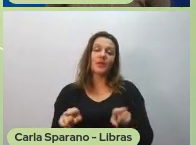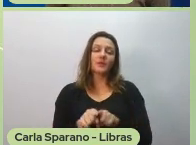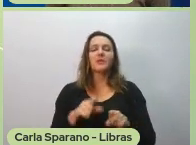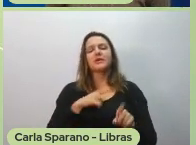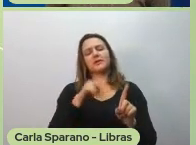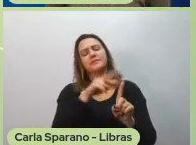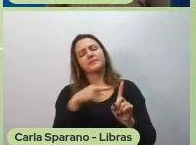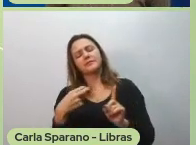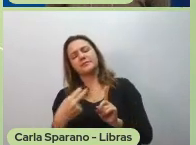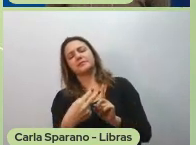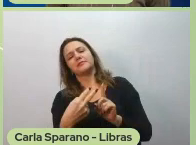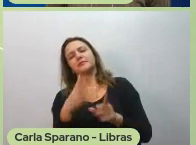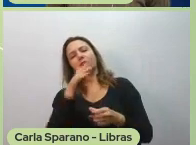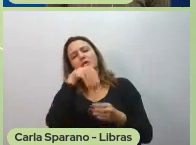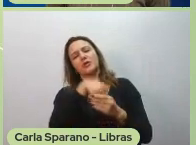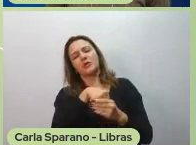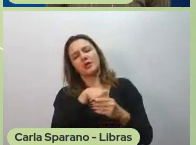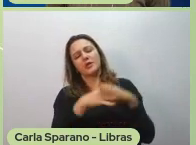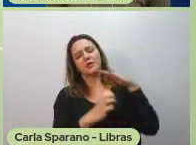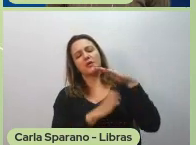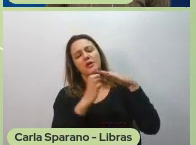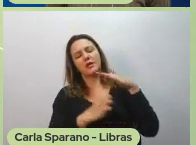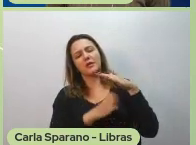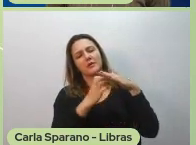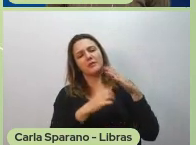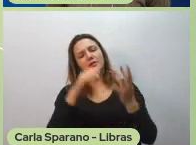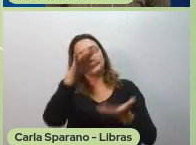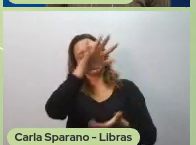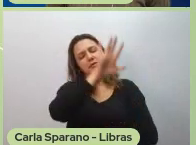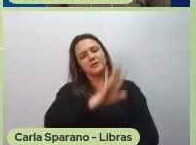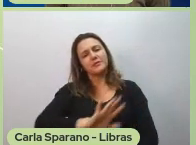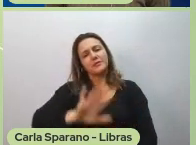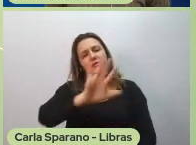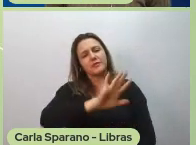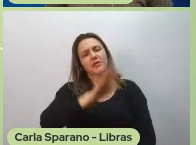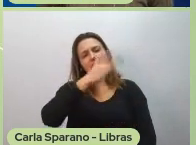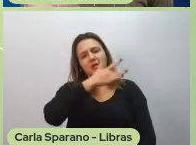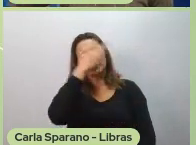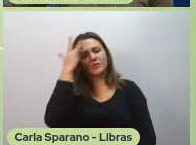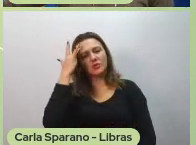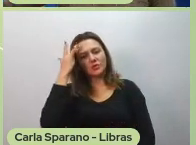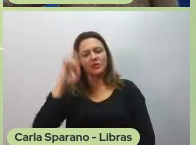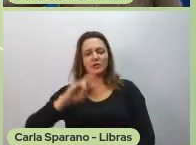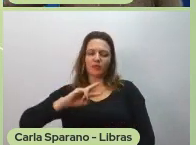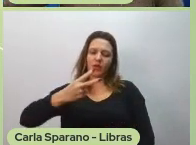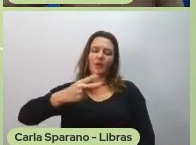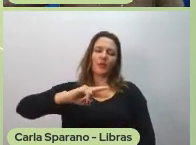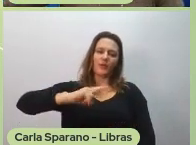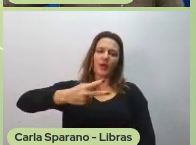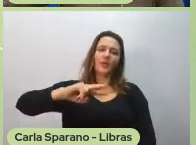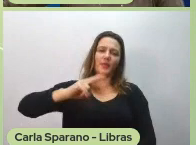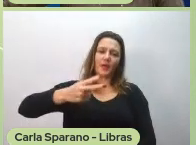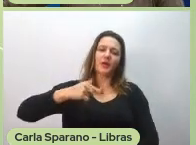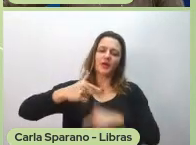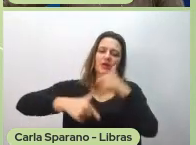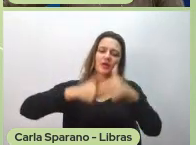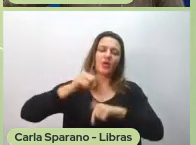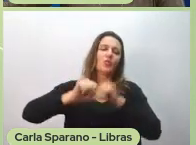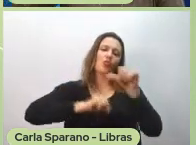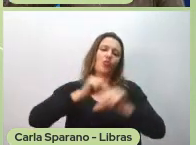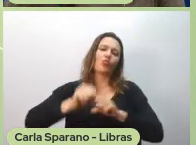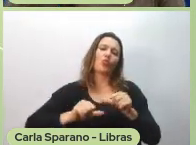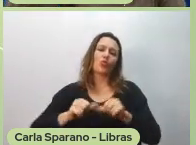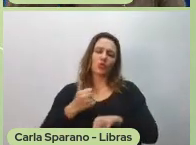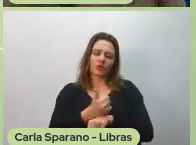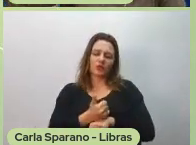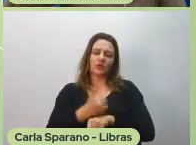para dentro do nosso ecossistema e possibilitar pessoas que façam a migração para carreiras mais tecnológicas, que tenham essa habilidade